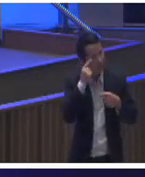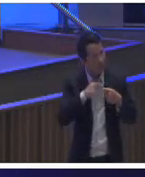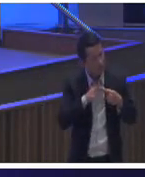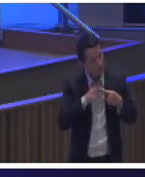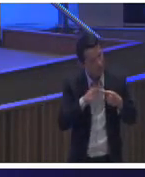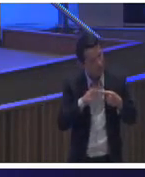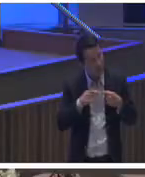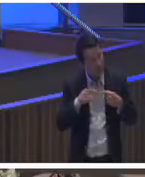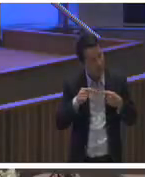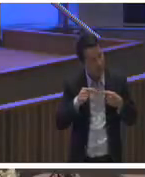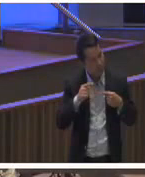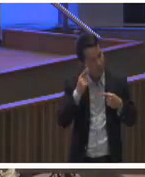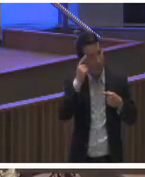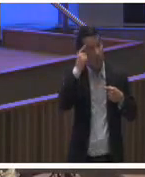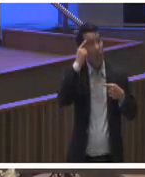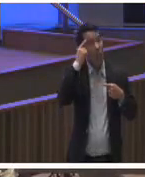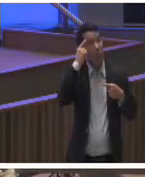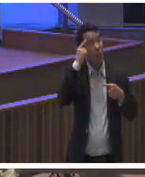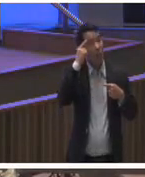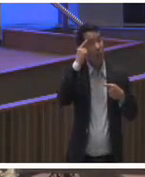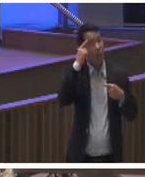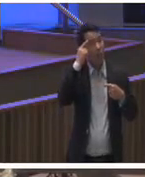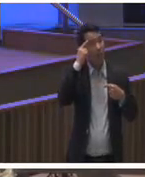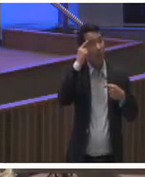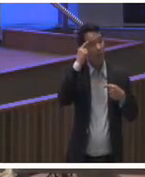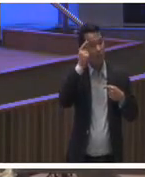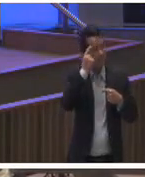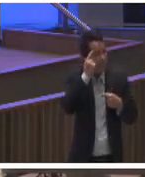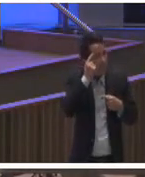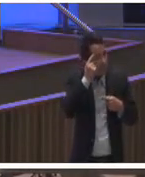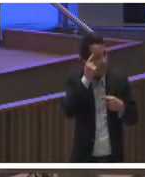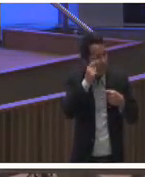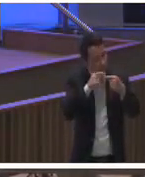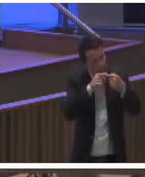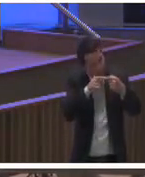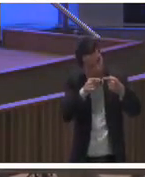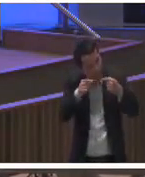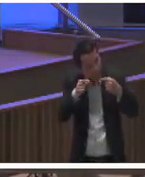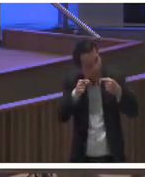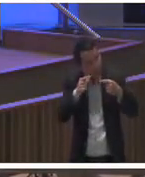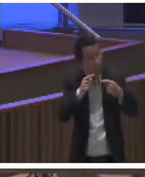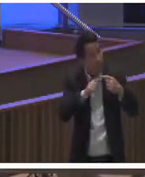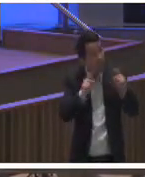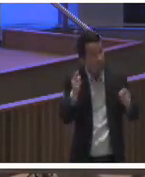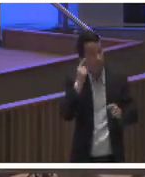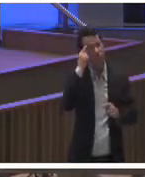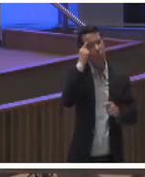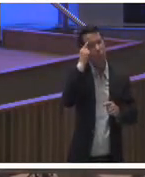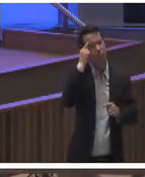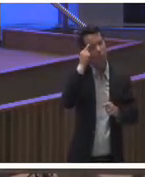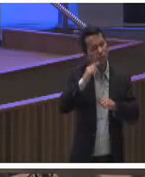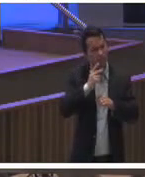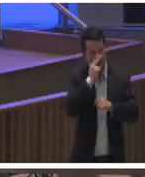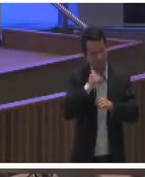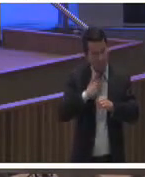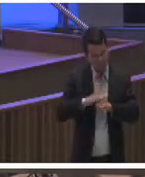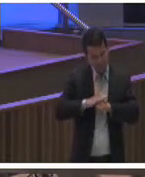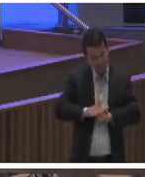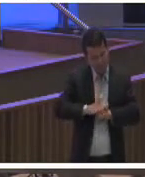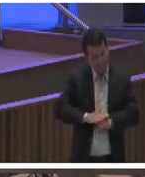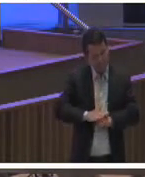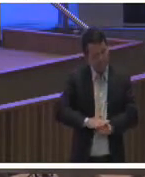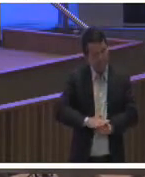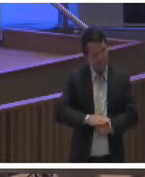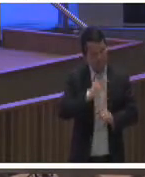e esses pensamentos automáticos, eles empurram a gente para lugares da vida que a gente